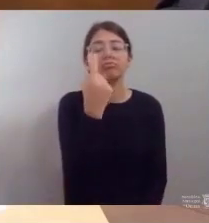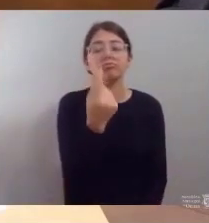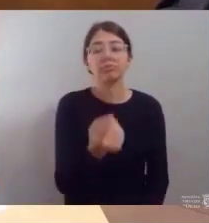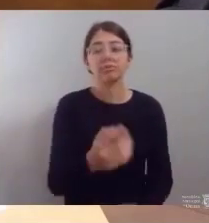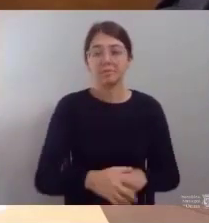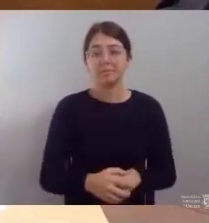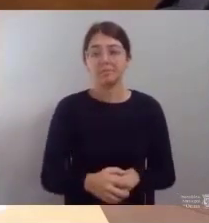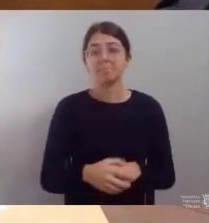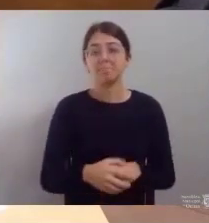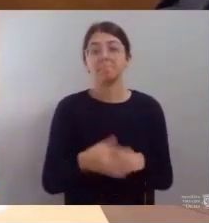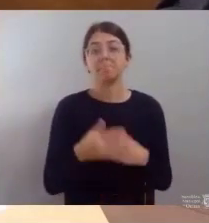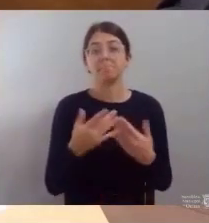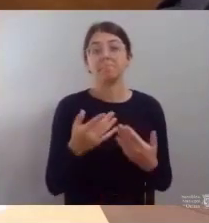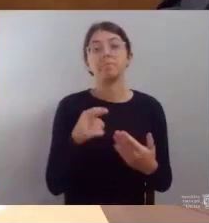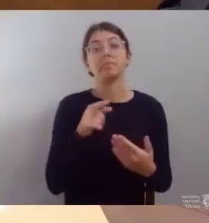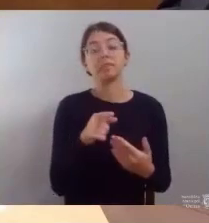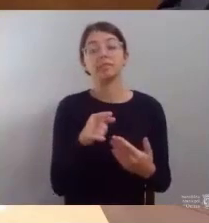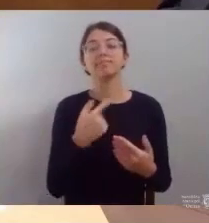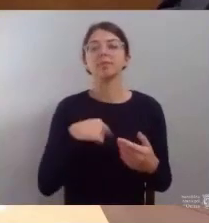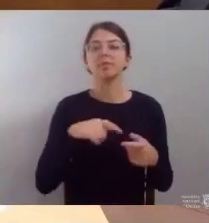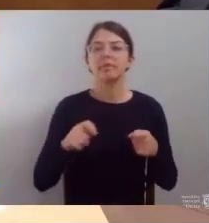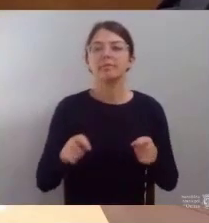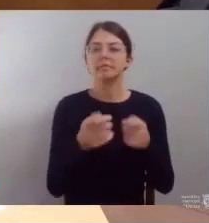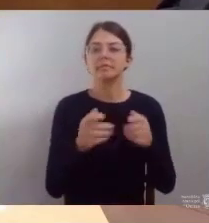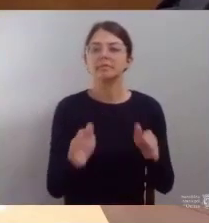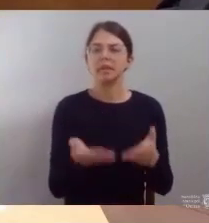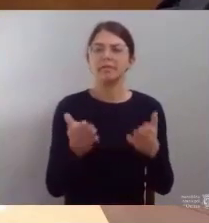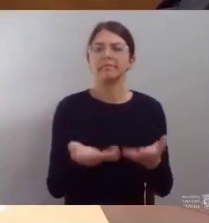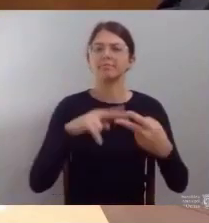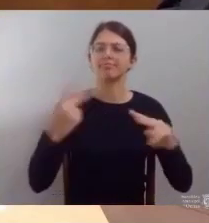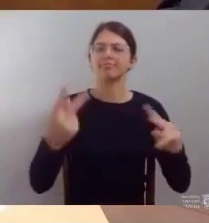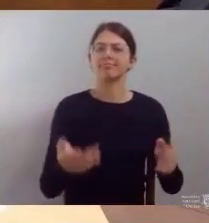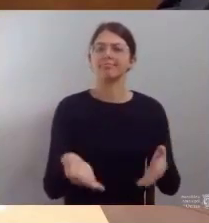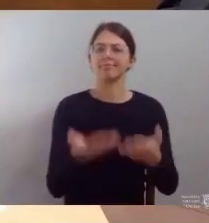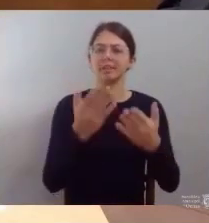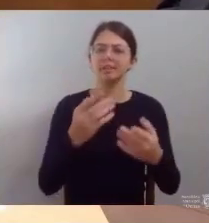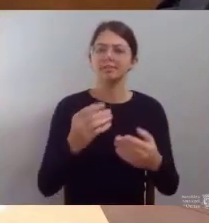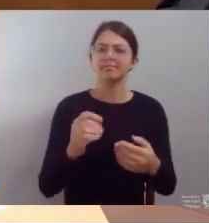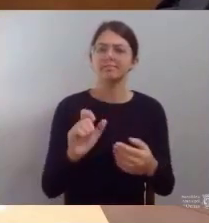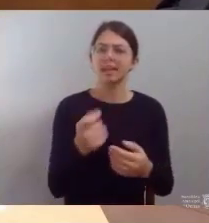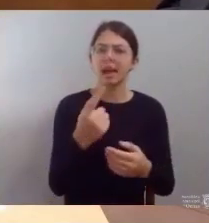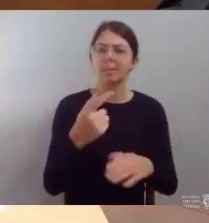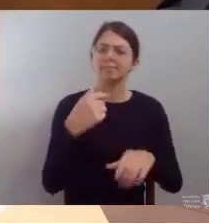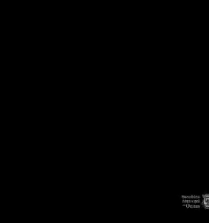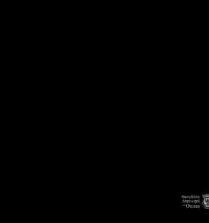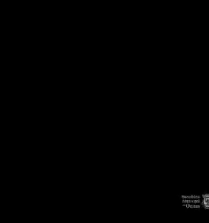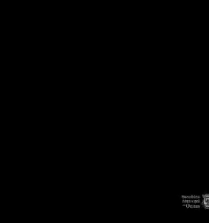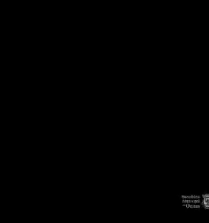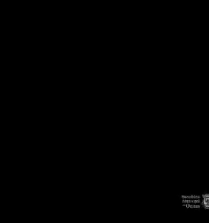podemos deixar de incentivar a Câmara Municipal a acelerar todas estas medidas e ações